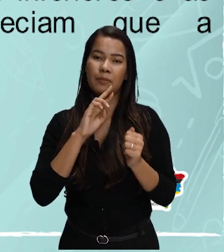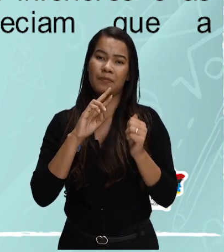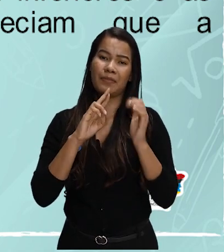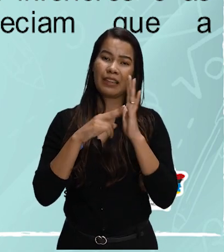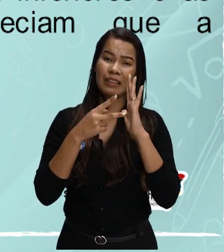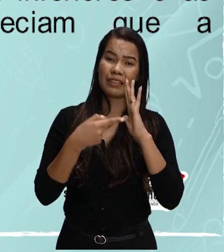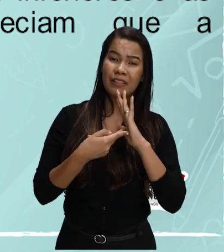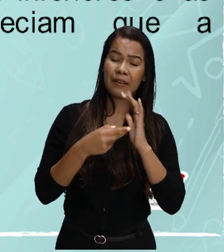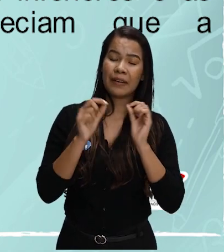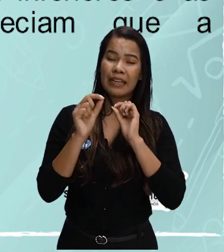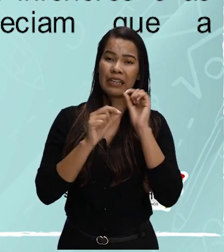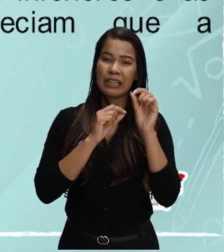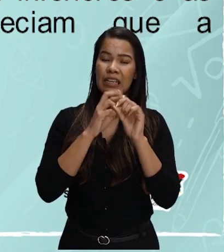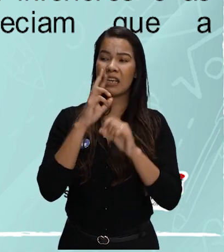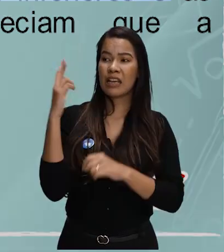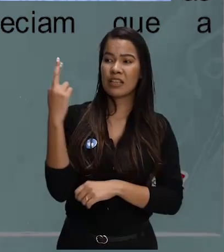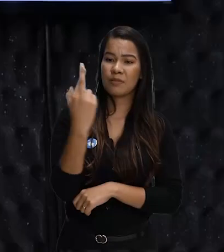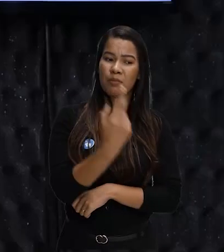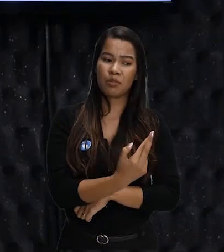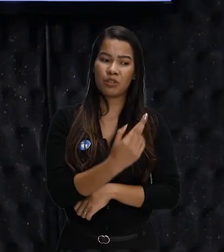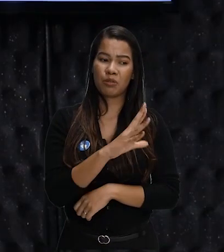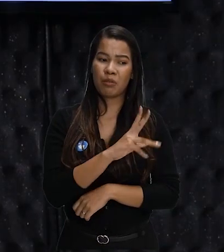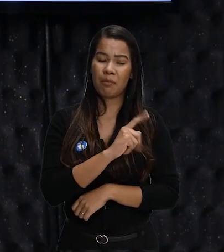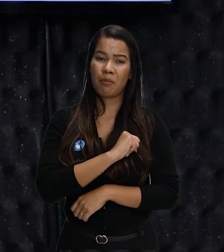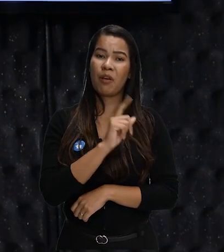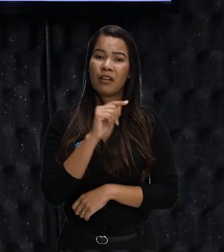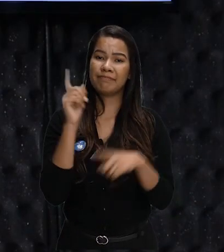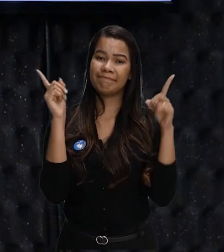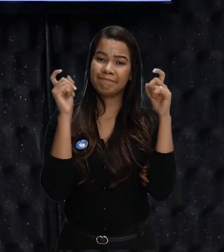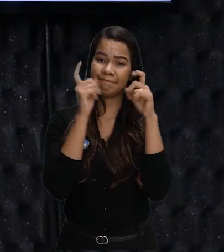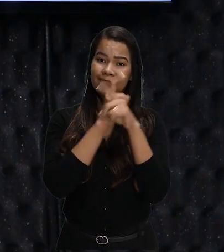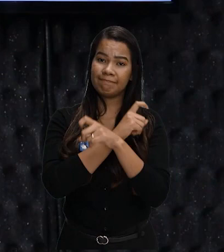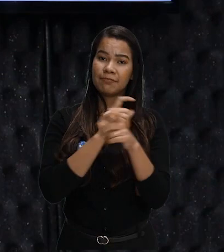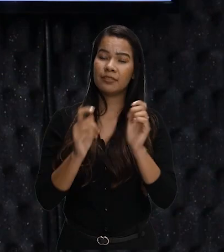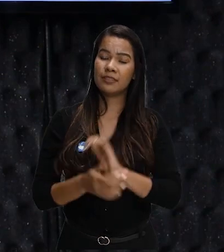superioridade acerca da posição social, tá?